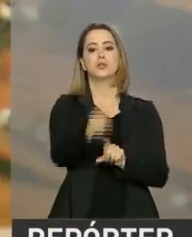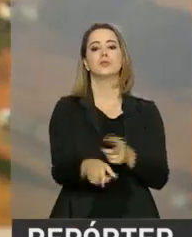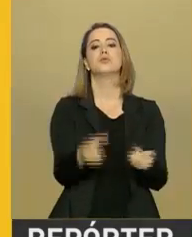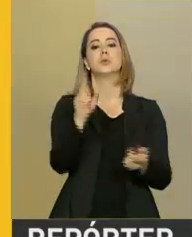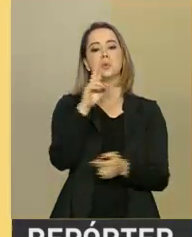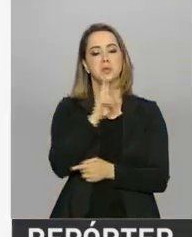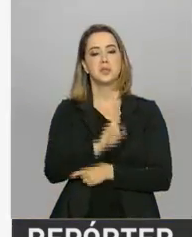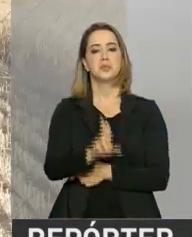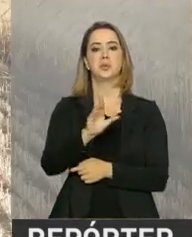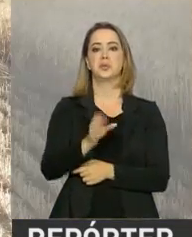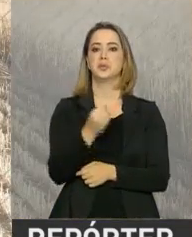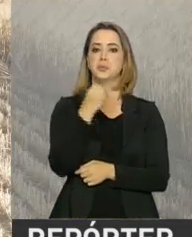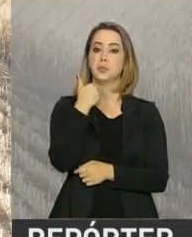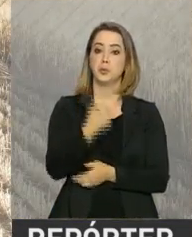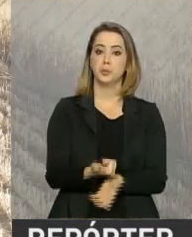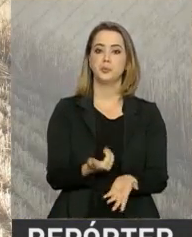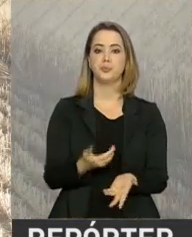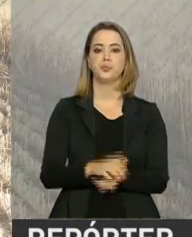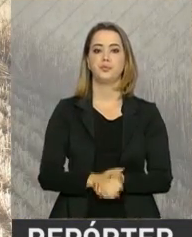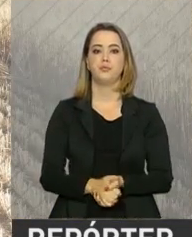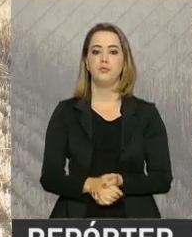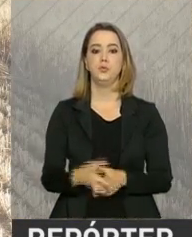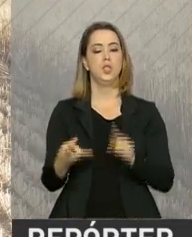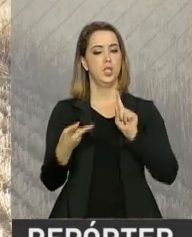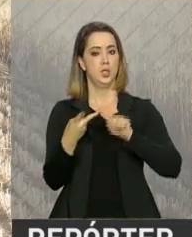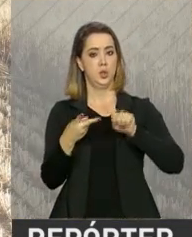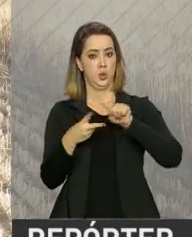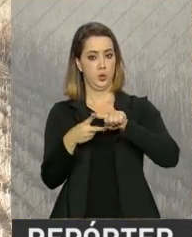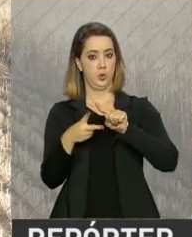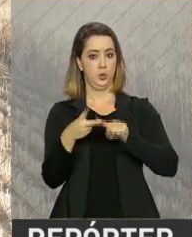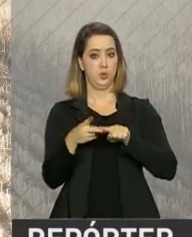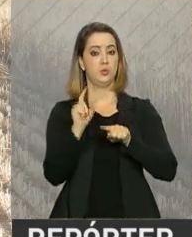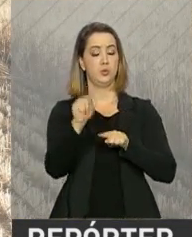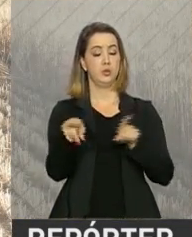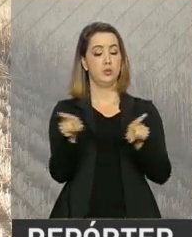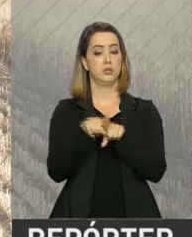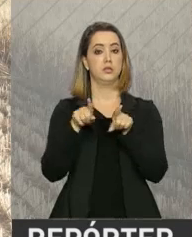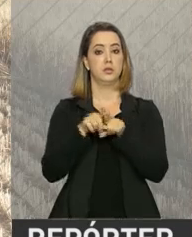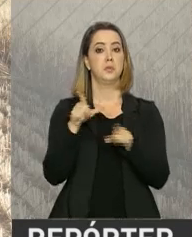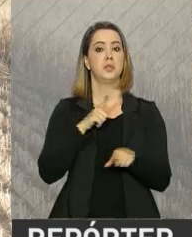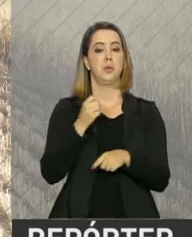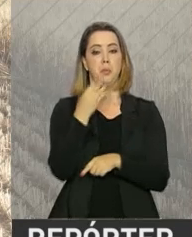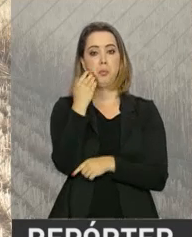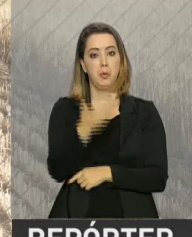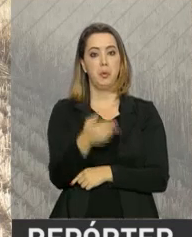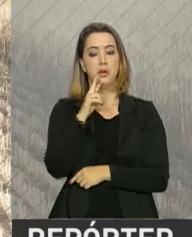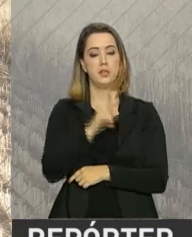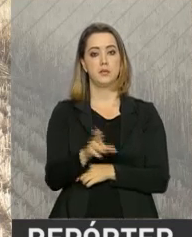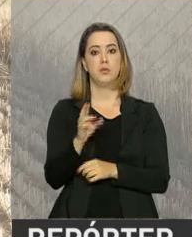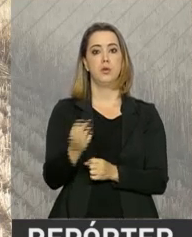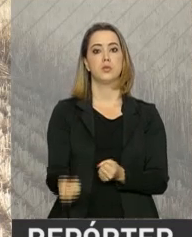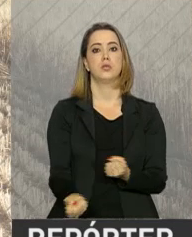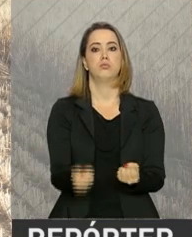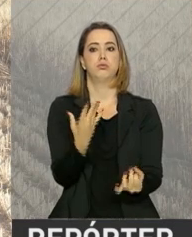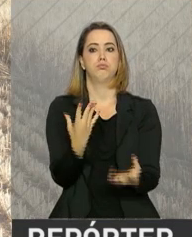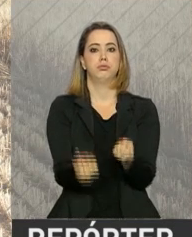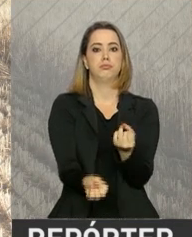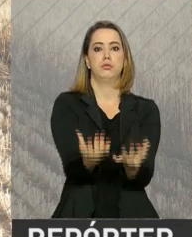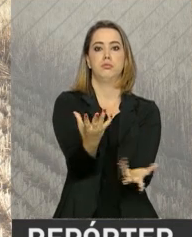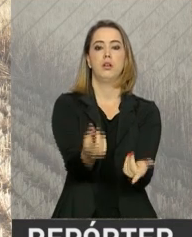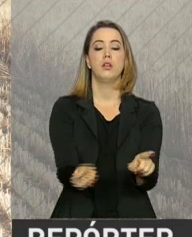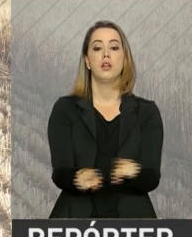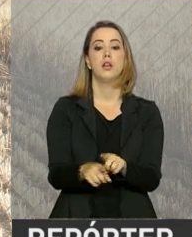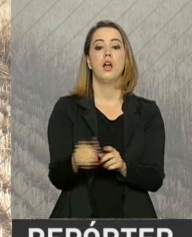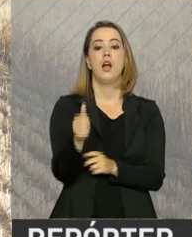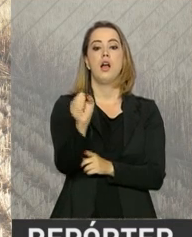resultado da saa já as duas principais culturas de grãos no país também devem ter bons resultados a soja deve ultrapassar